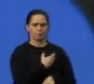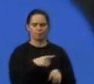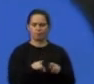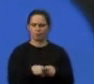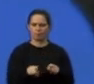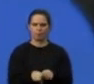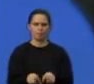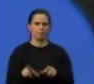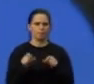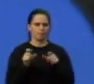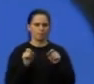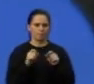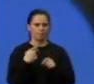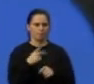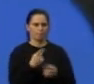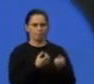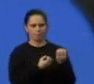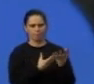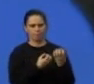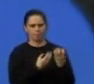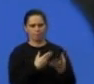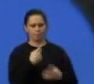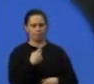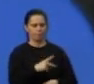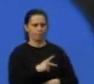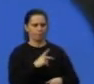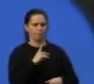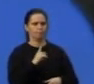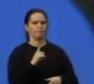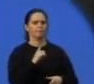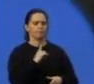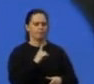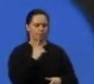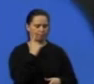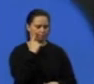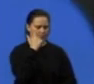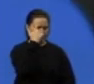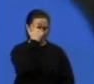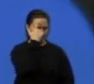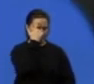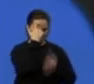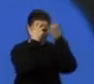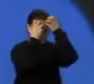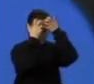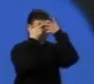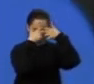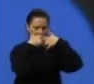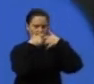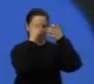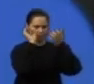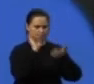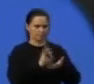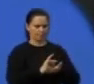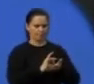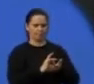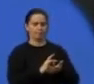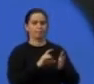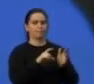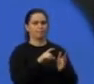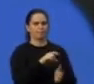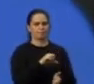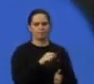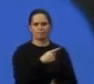câncer. Dados como estes, prezado aluno, nos remete justamente à reflexão de que primeiros